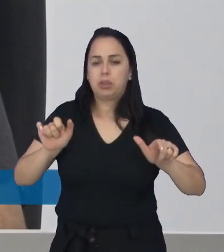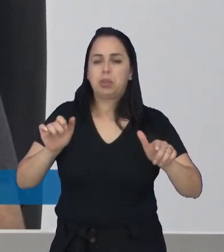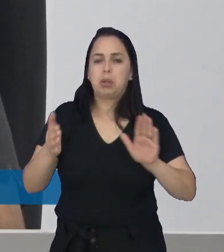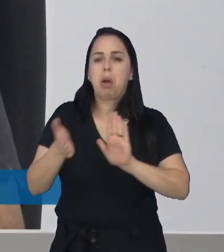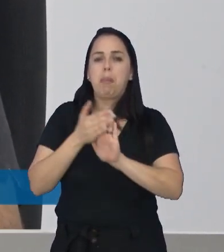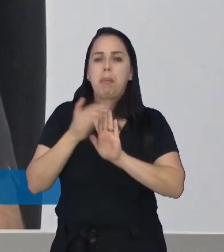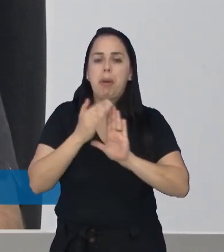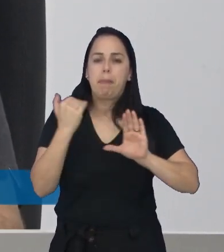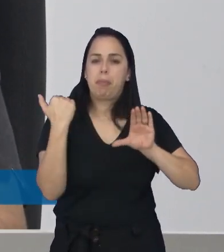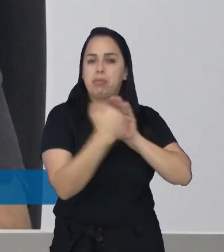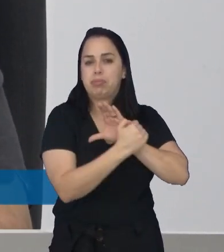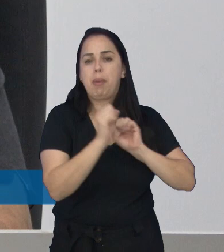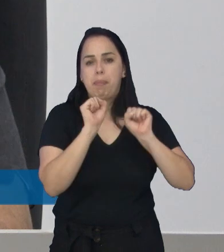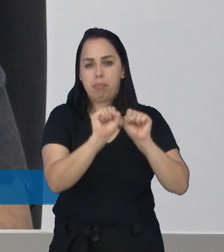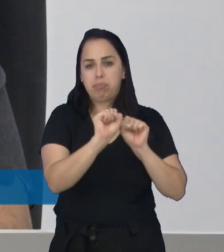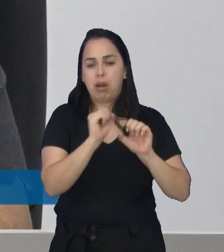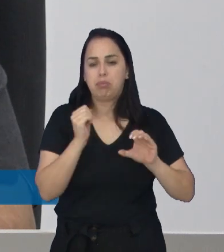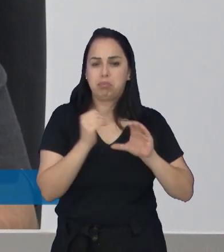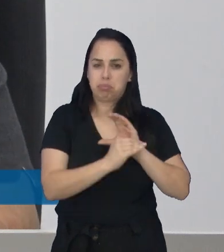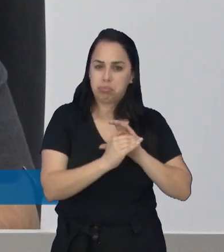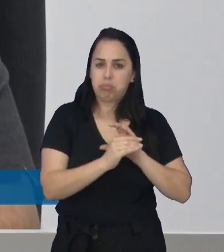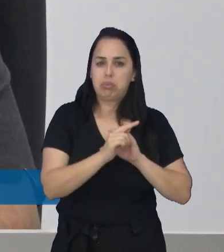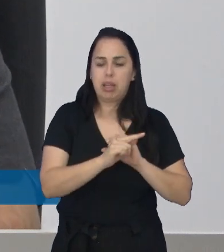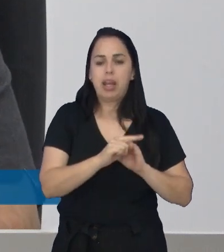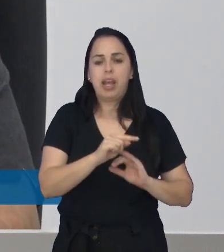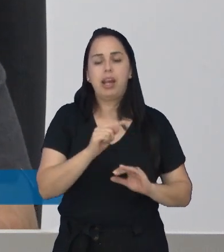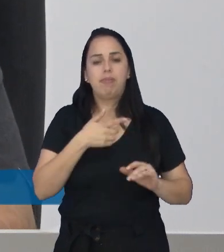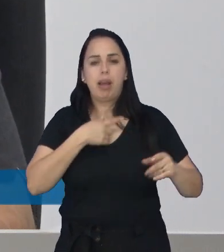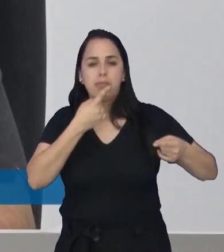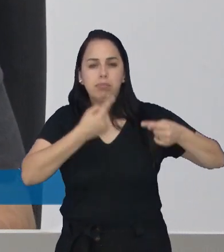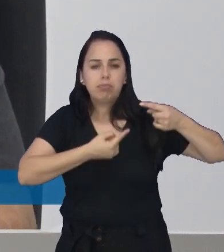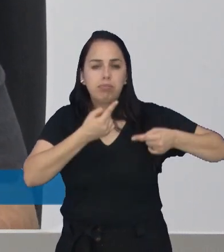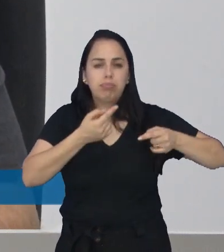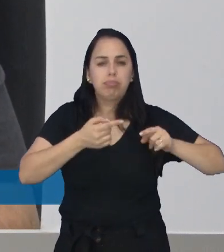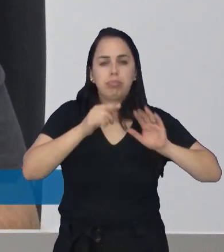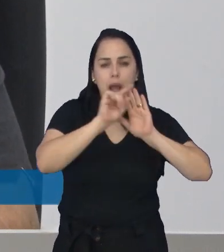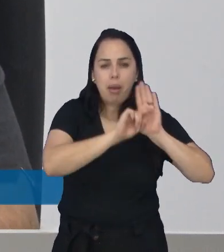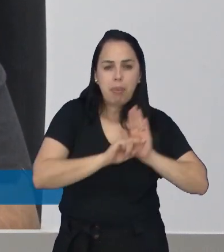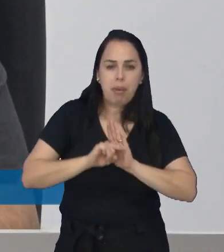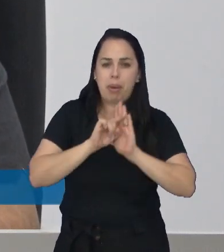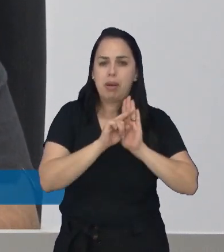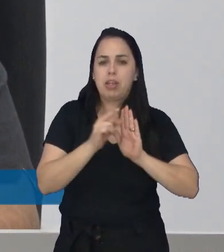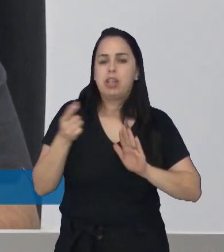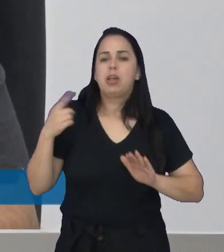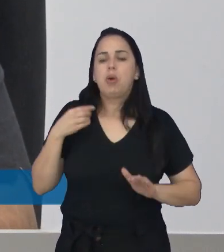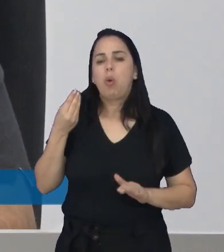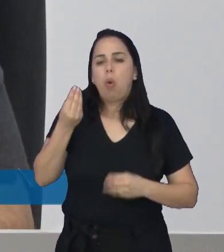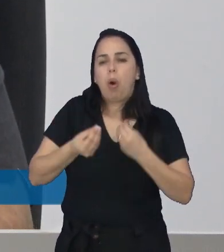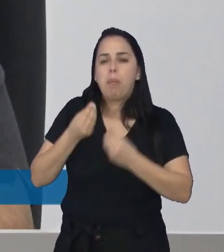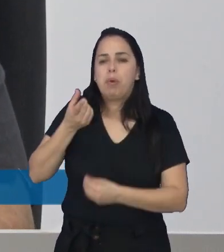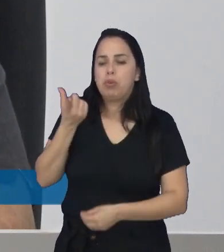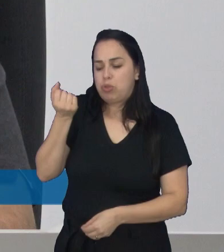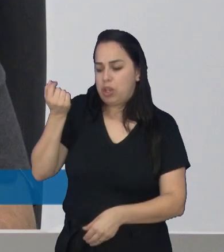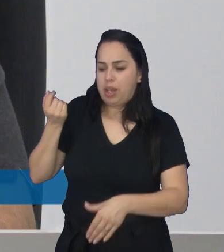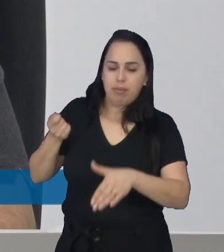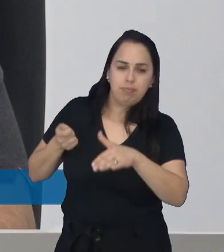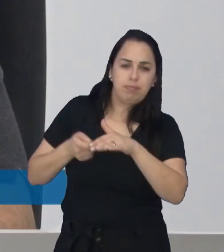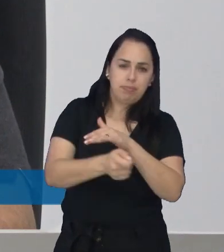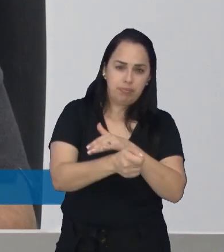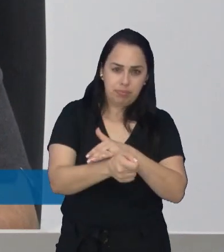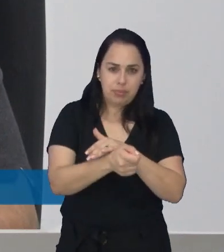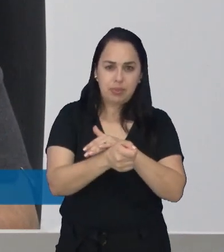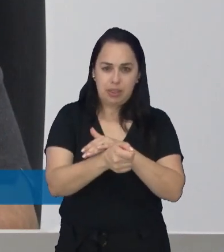proposta pode ser encaminhado por Conselho Municipal porque ele vai discutir no âmbito para o uso né daquelas propostas do uso dos recursos